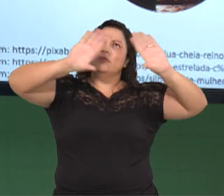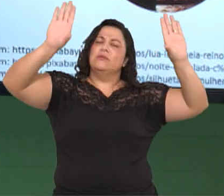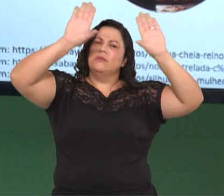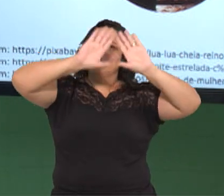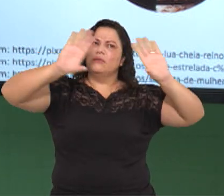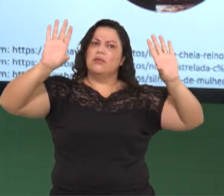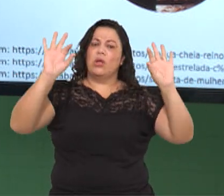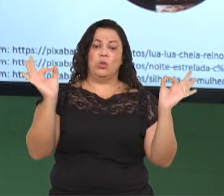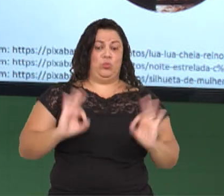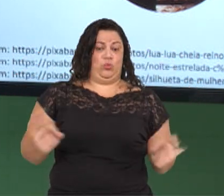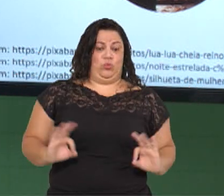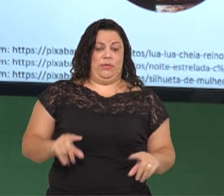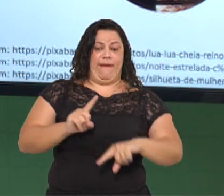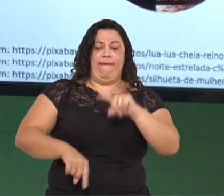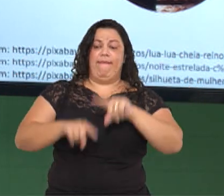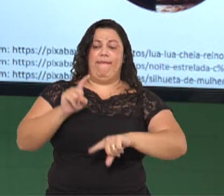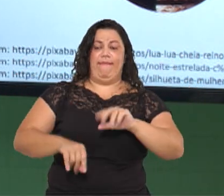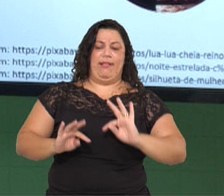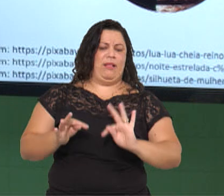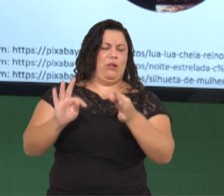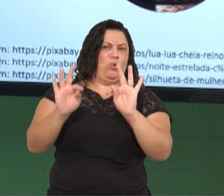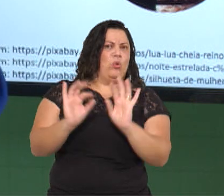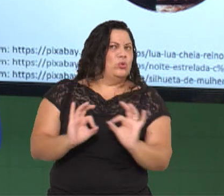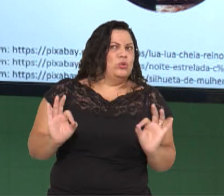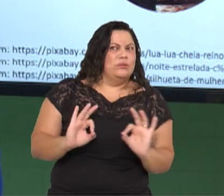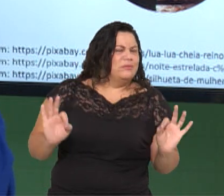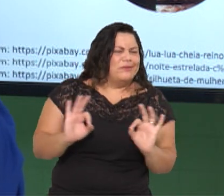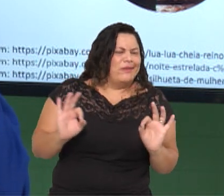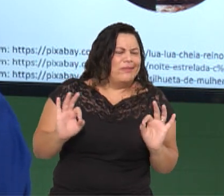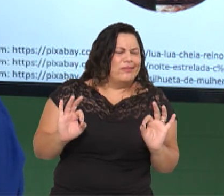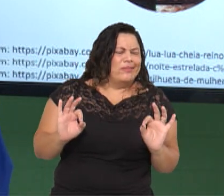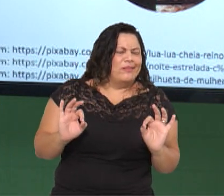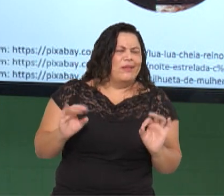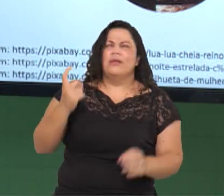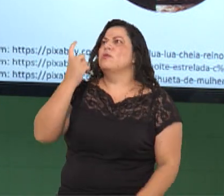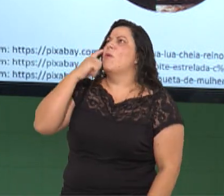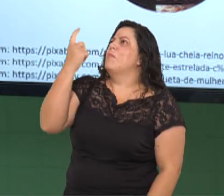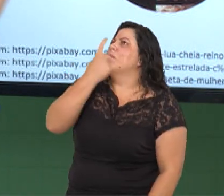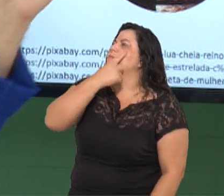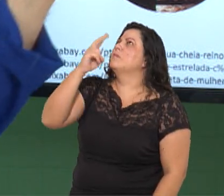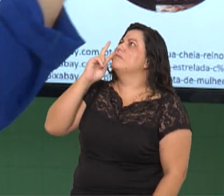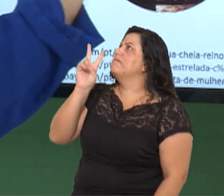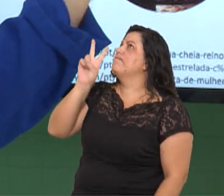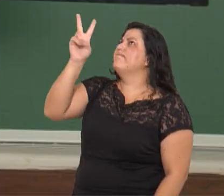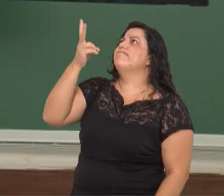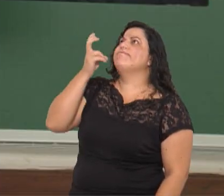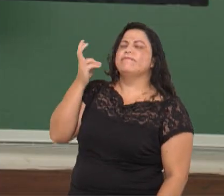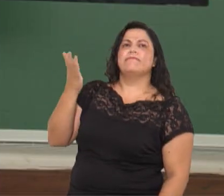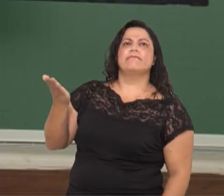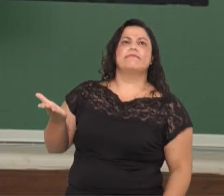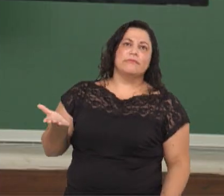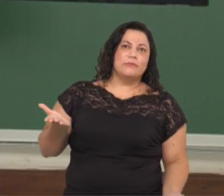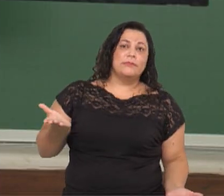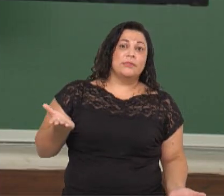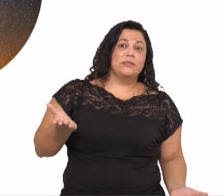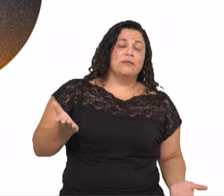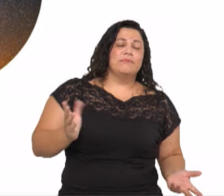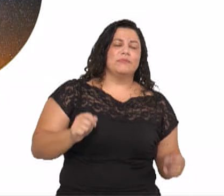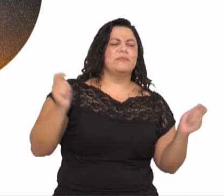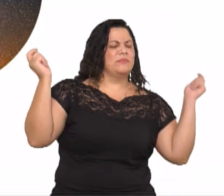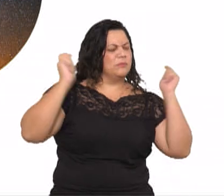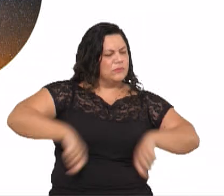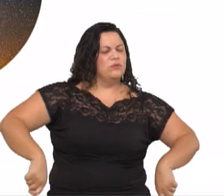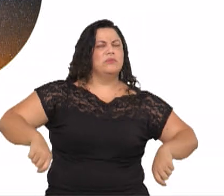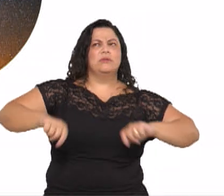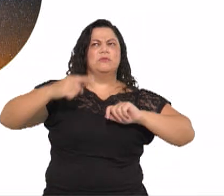ter instrumentos para ampliar, só com o olho nu. Sendo possível ver algumas estrelas.